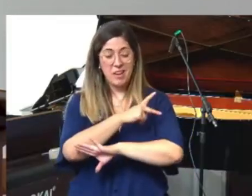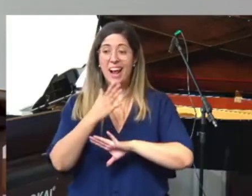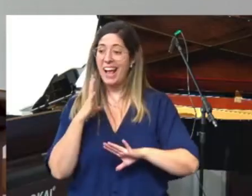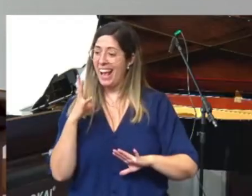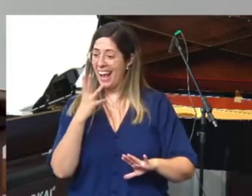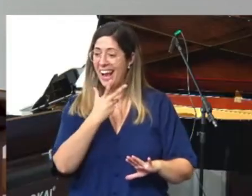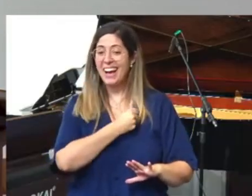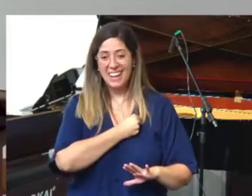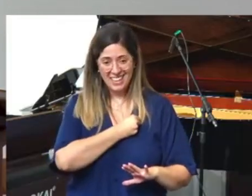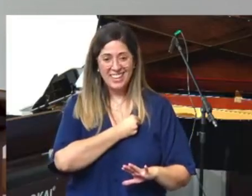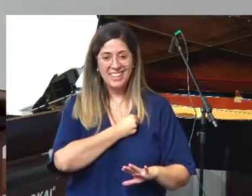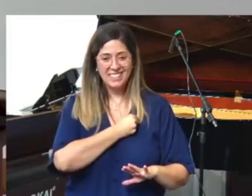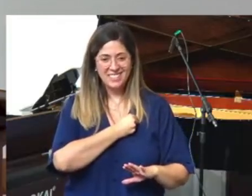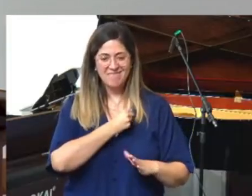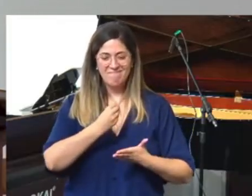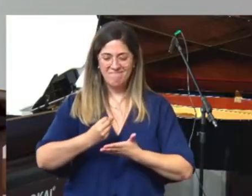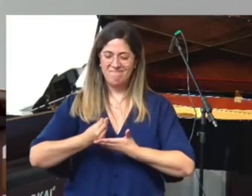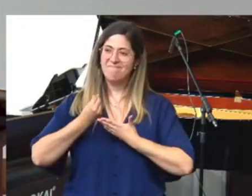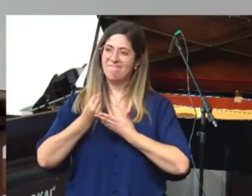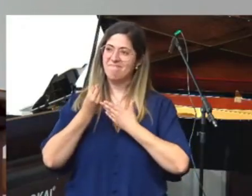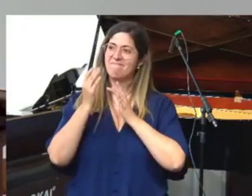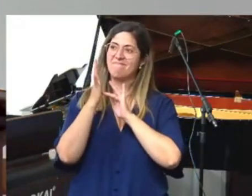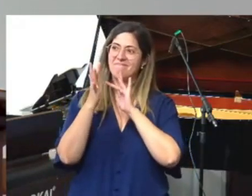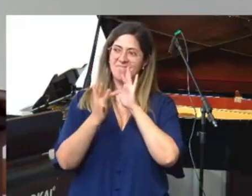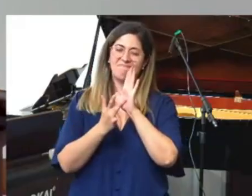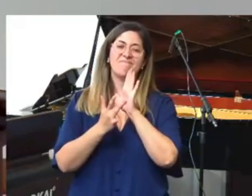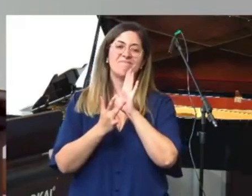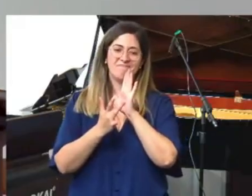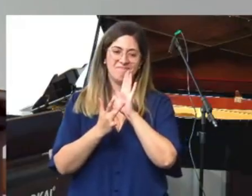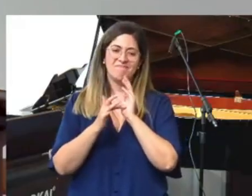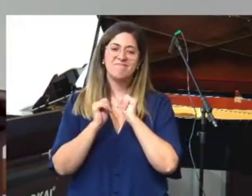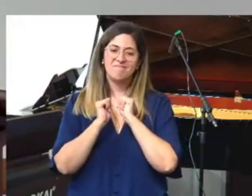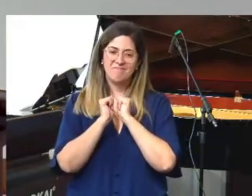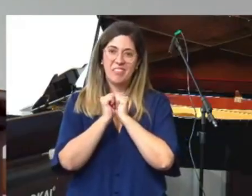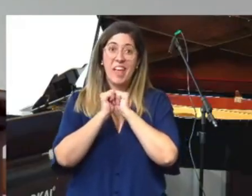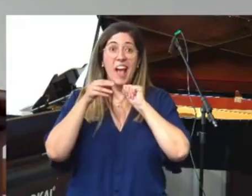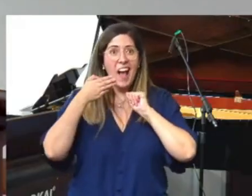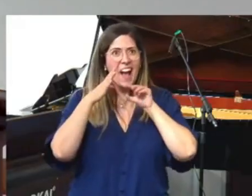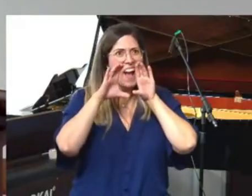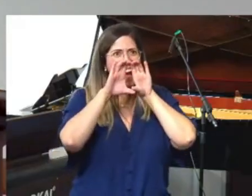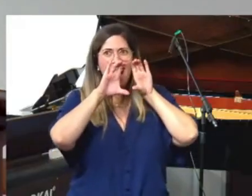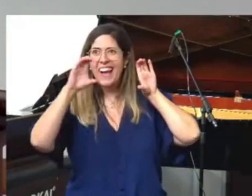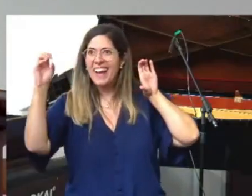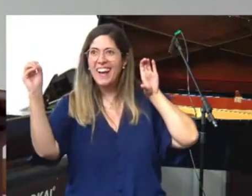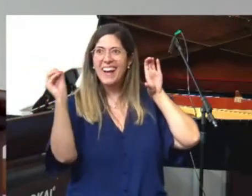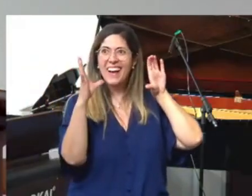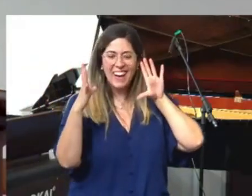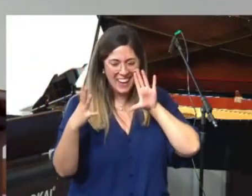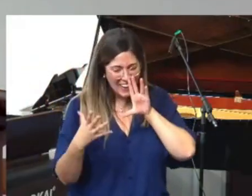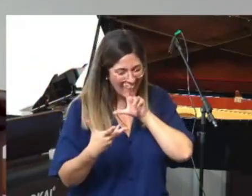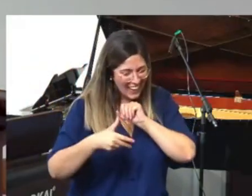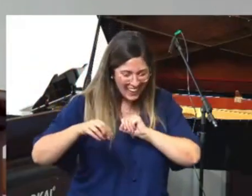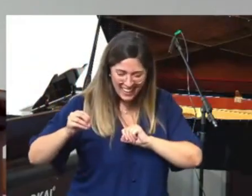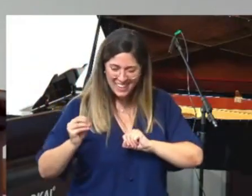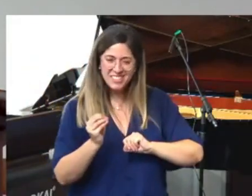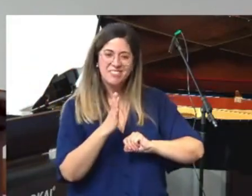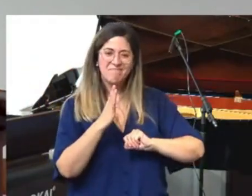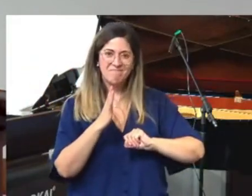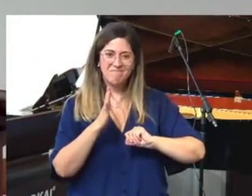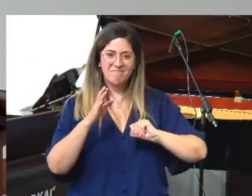redimida, para viver com Cristo num novo céu e numa nova terra,